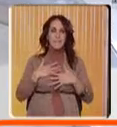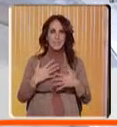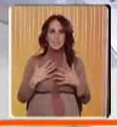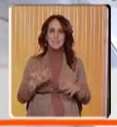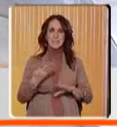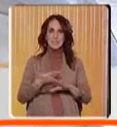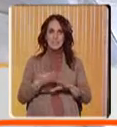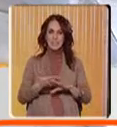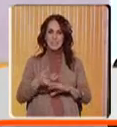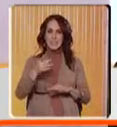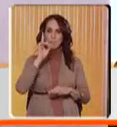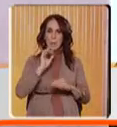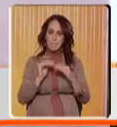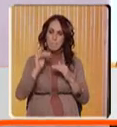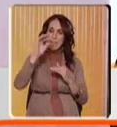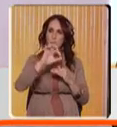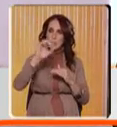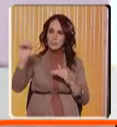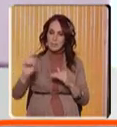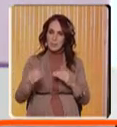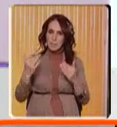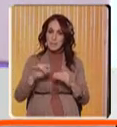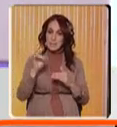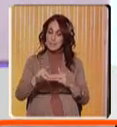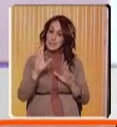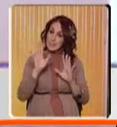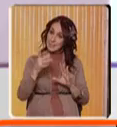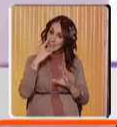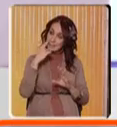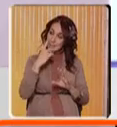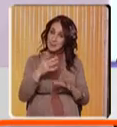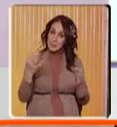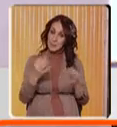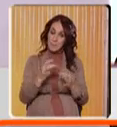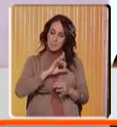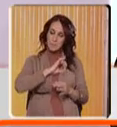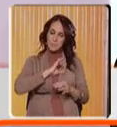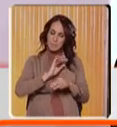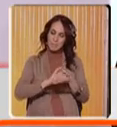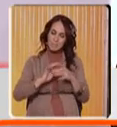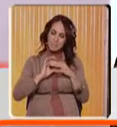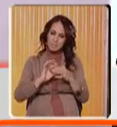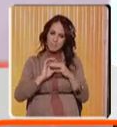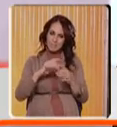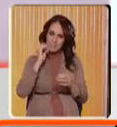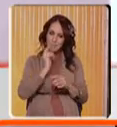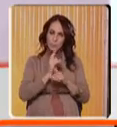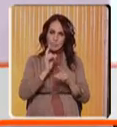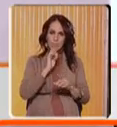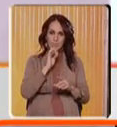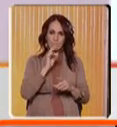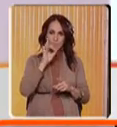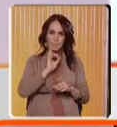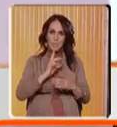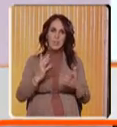sexual maiores foram nas mulheres com mais de 80. Mas aqui temos que ir buscar aquela questão da intimidade e da partilha com o parceiro. Muito provavelmente